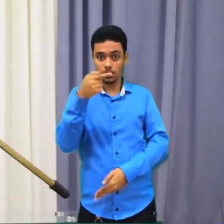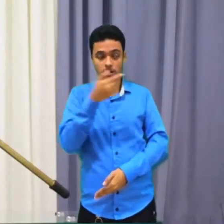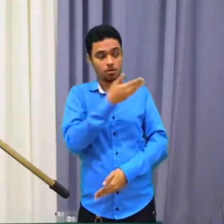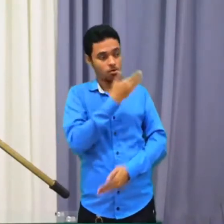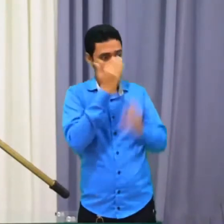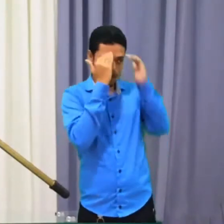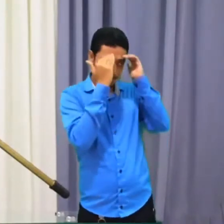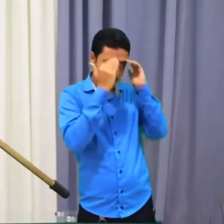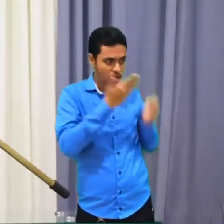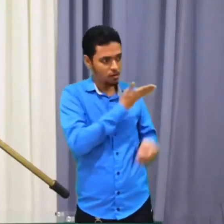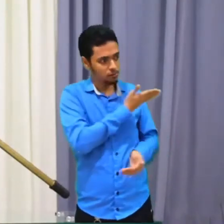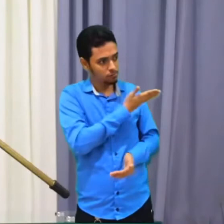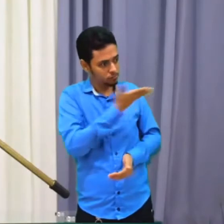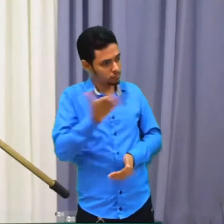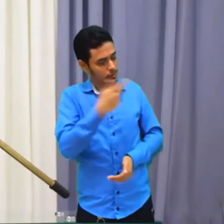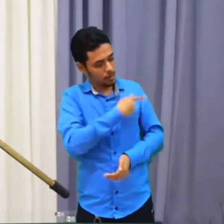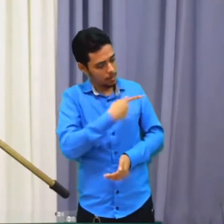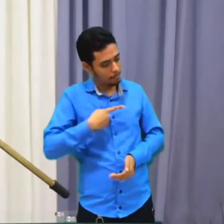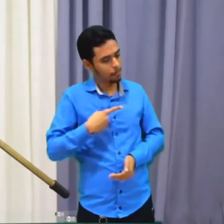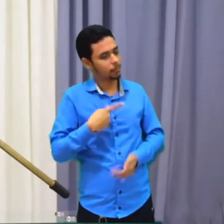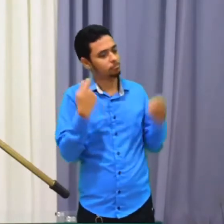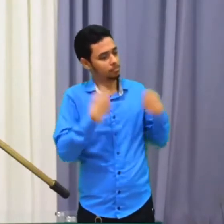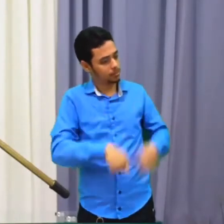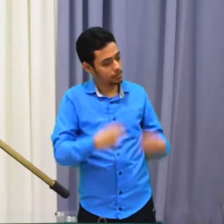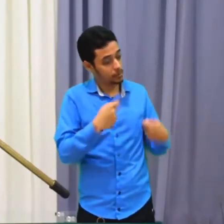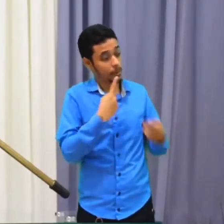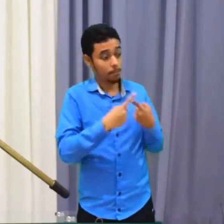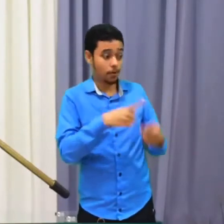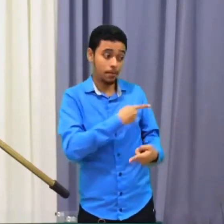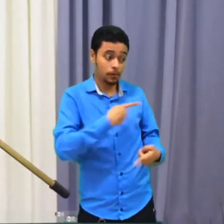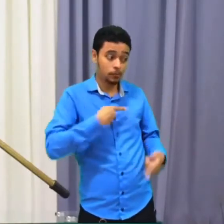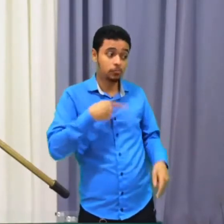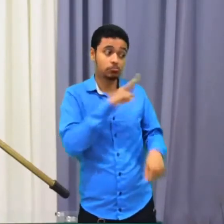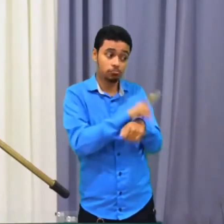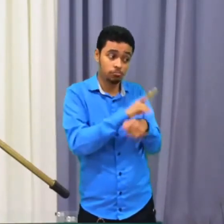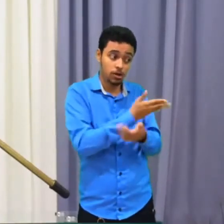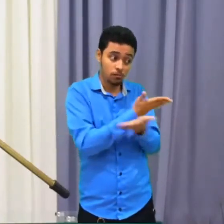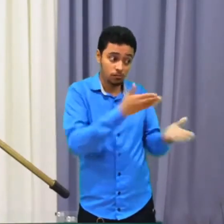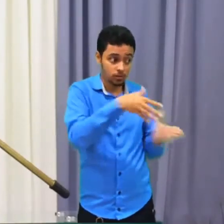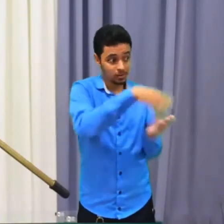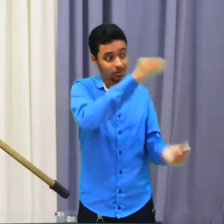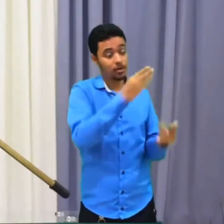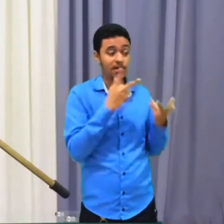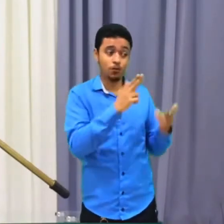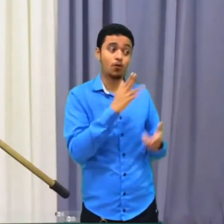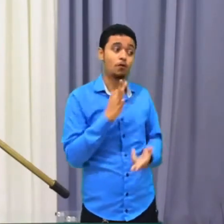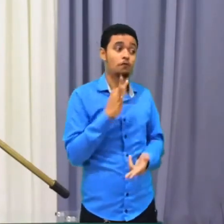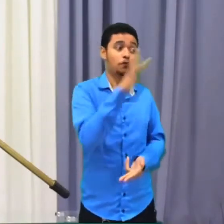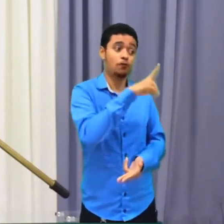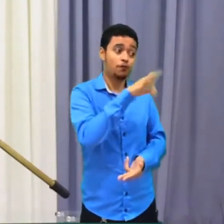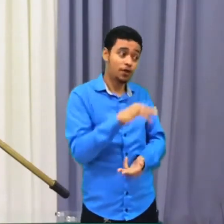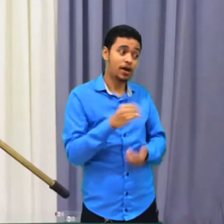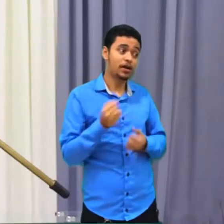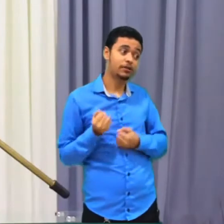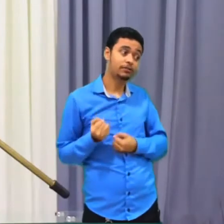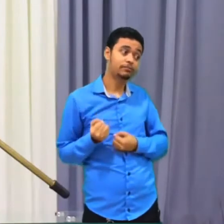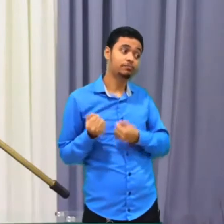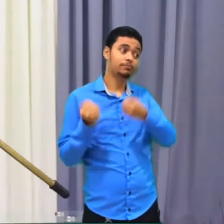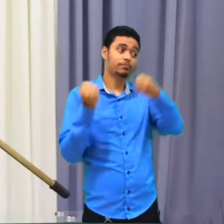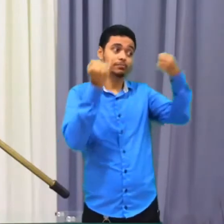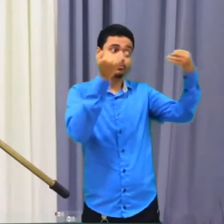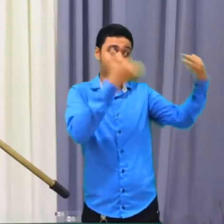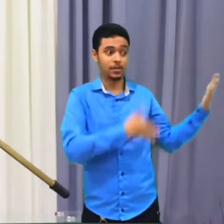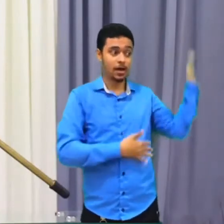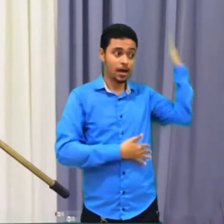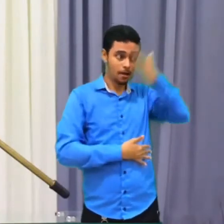guias, sendo-lhes submissos, porque velam por vossas almas, como quem há de prestar contas delas, para que